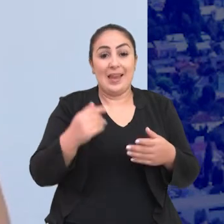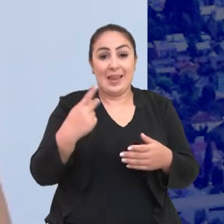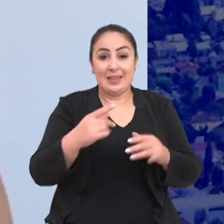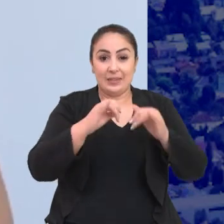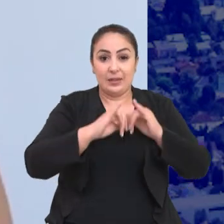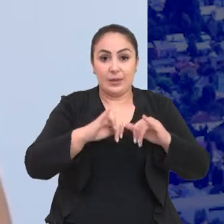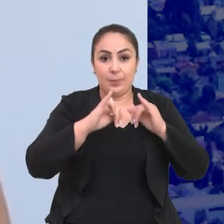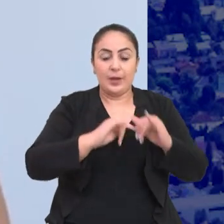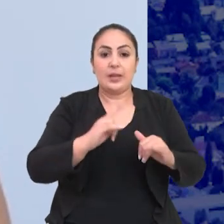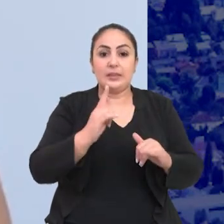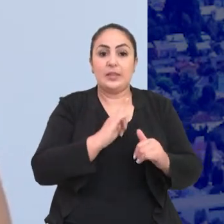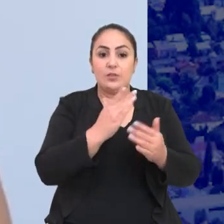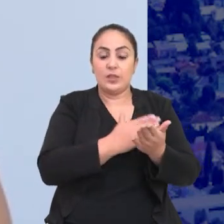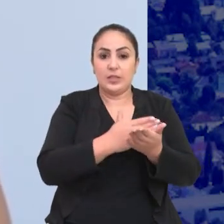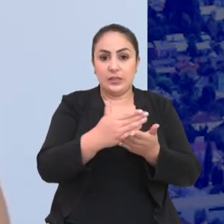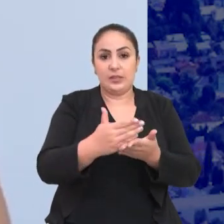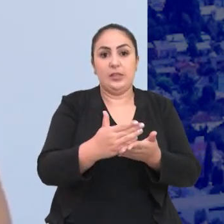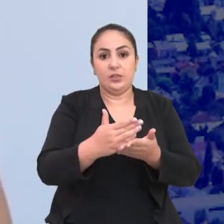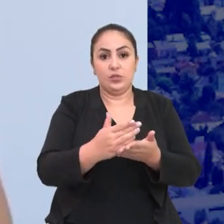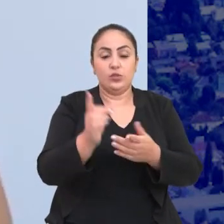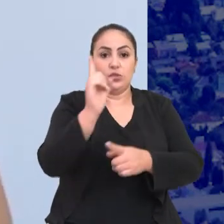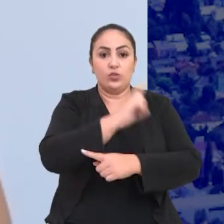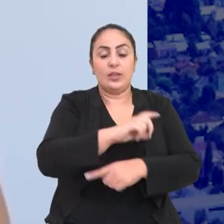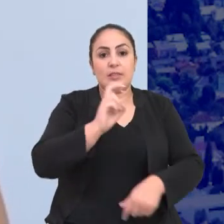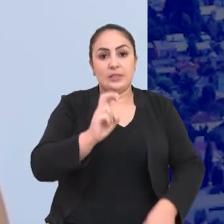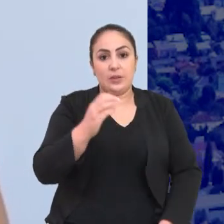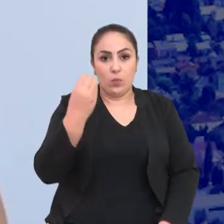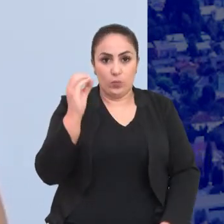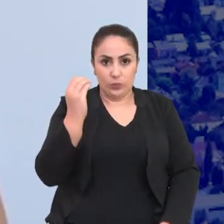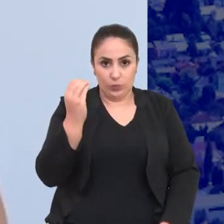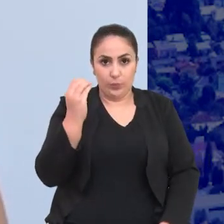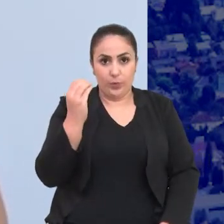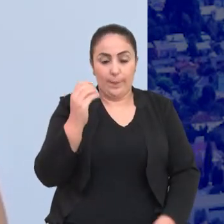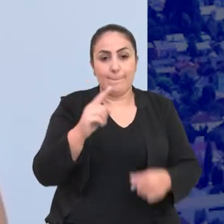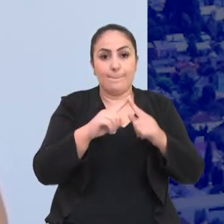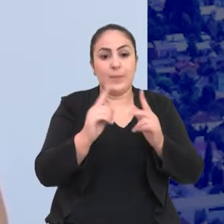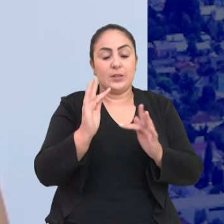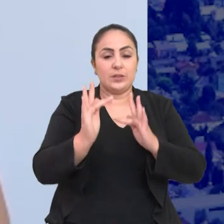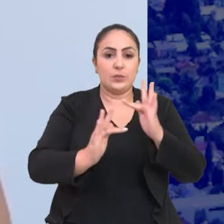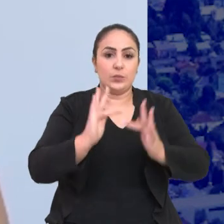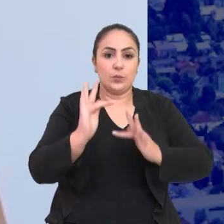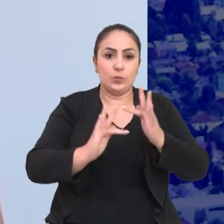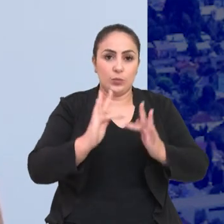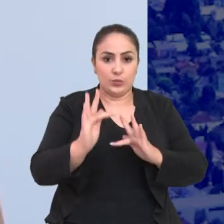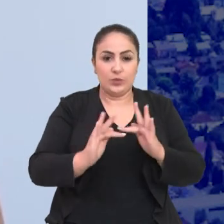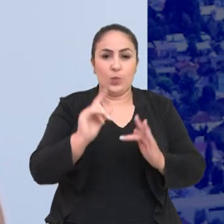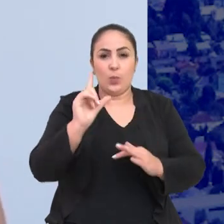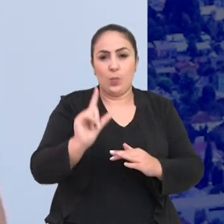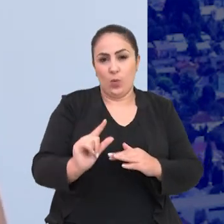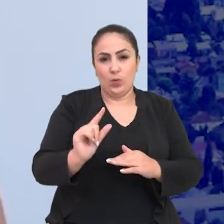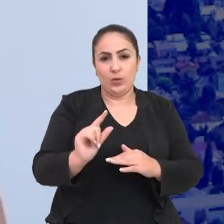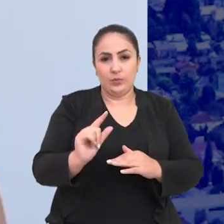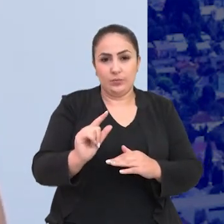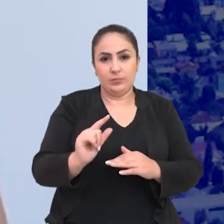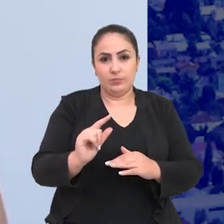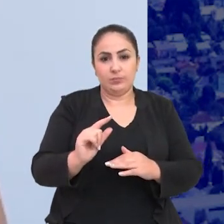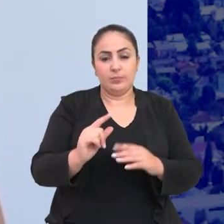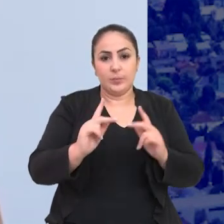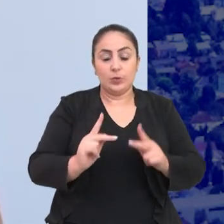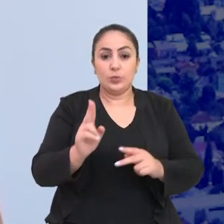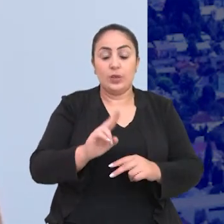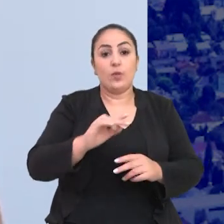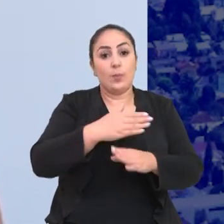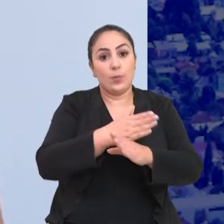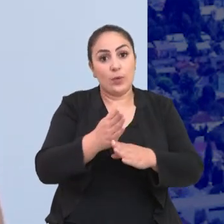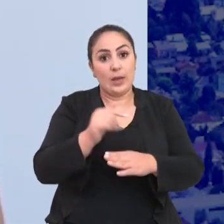novembro. Esta campanha, ela teve início ainda no dia 5 de outubro, mas em função das baixas coberturas,